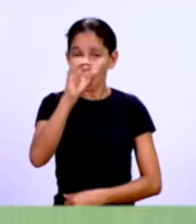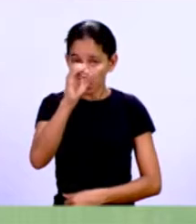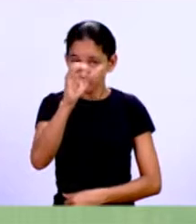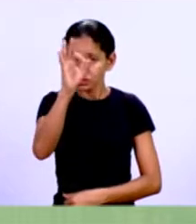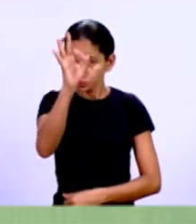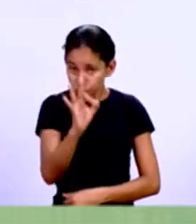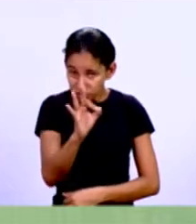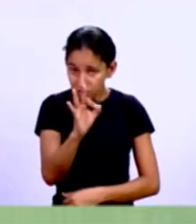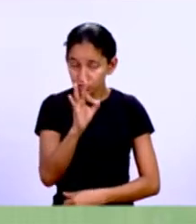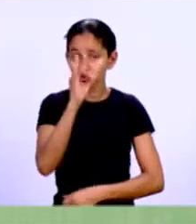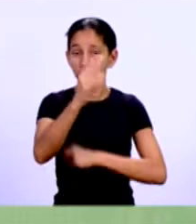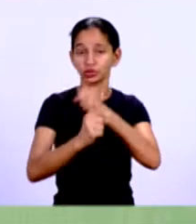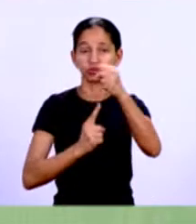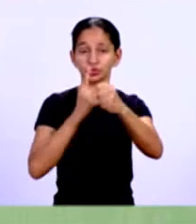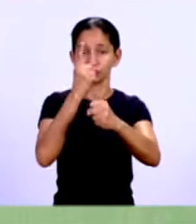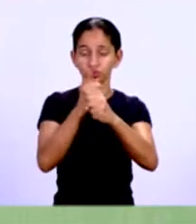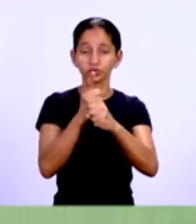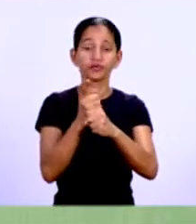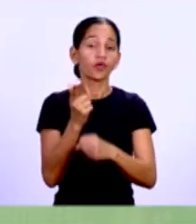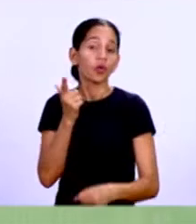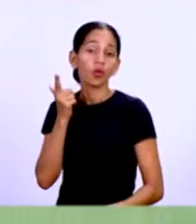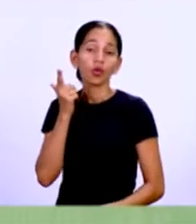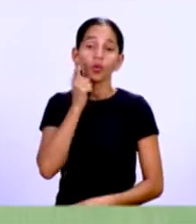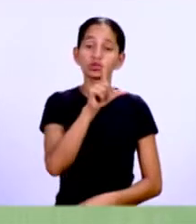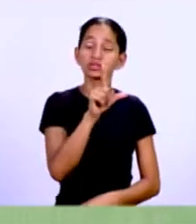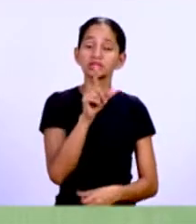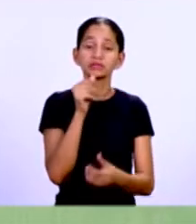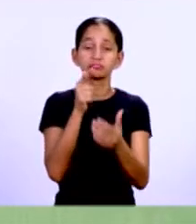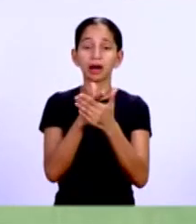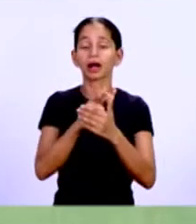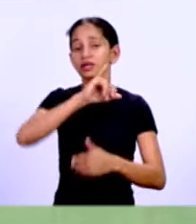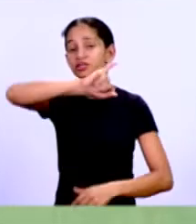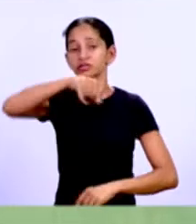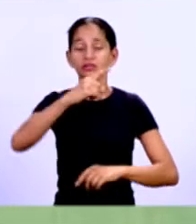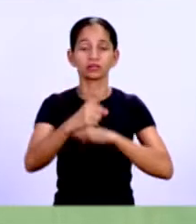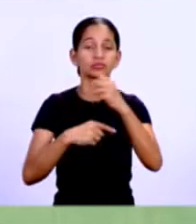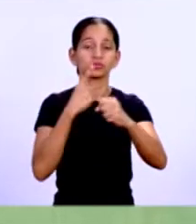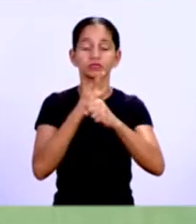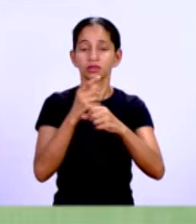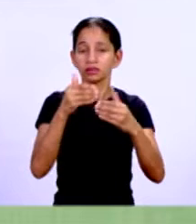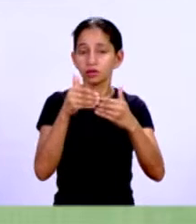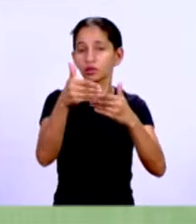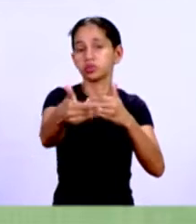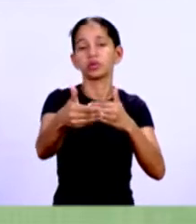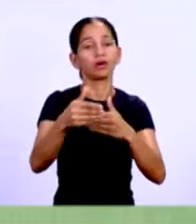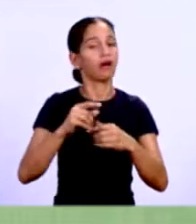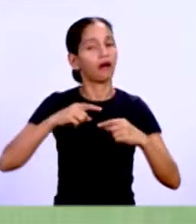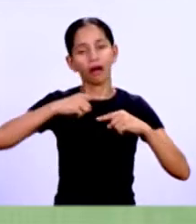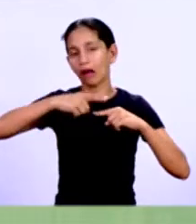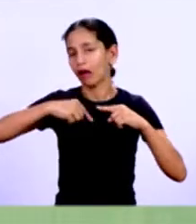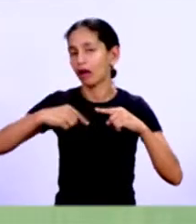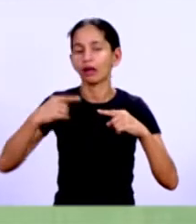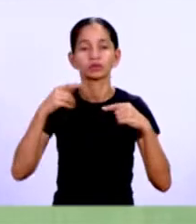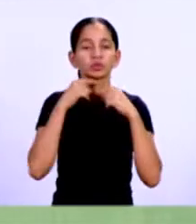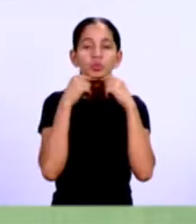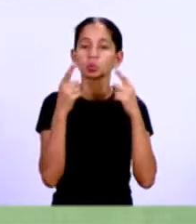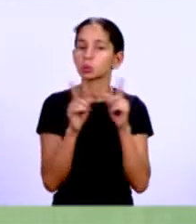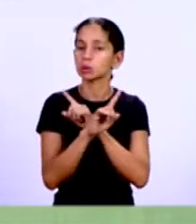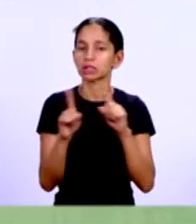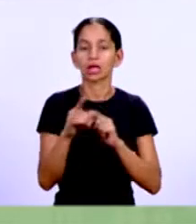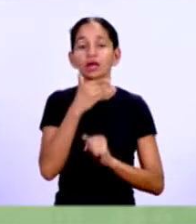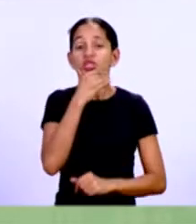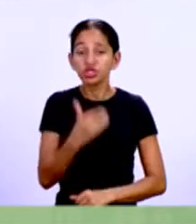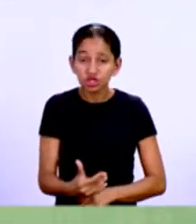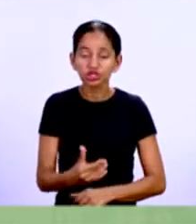ao ano e eu só vou conseguir pagar a minha fatura em janeiro do outro ano, porque eu fiquei o ano inteiro enrolando, vou pagar só quando chegar meu